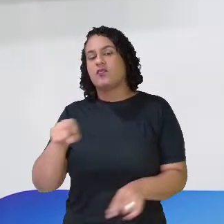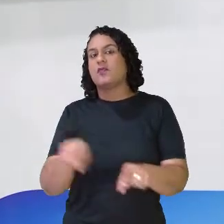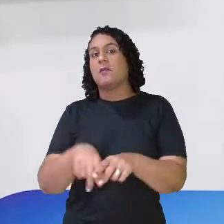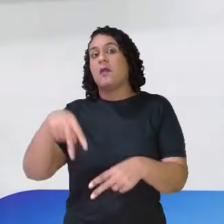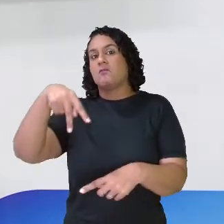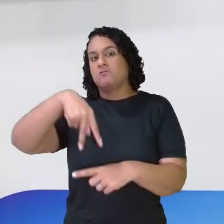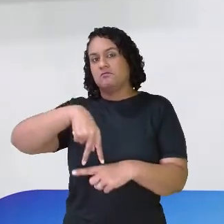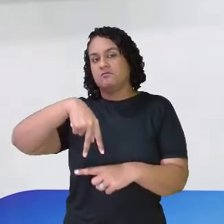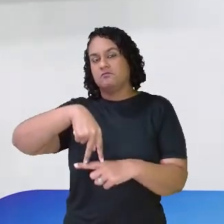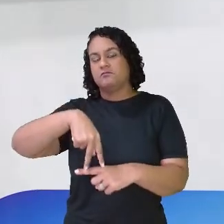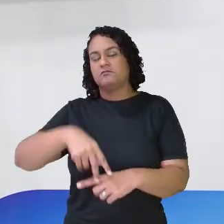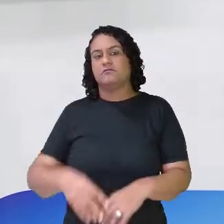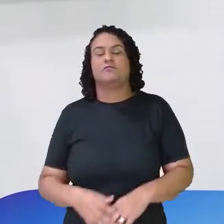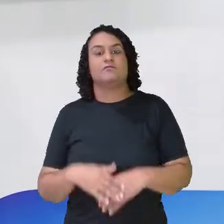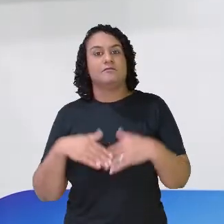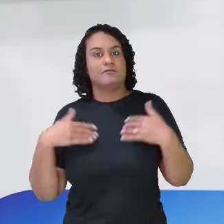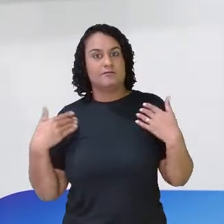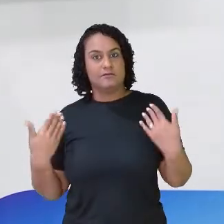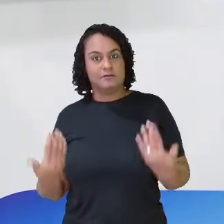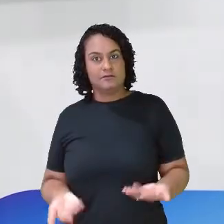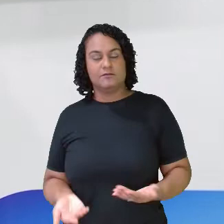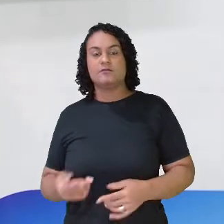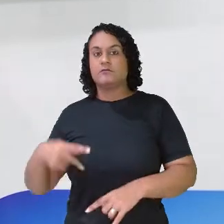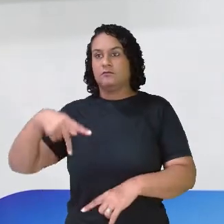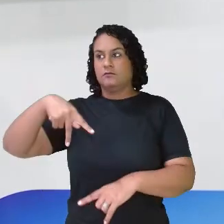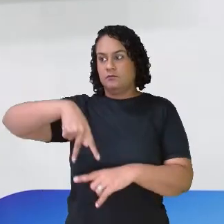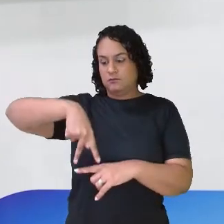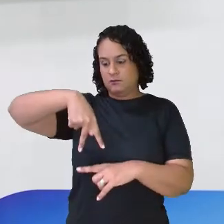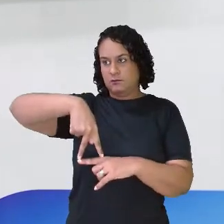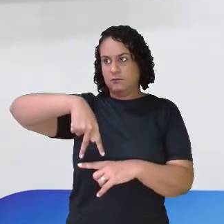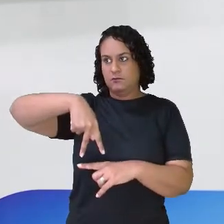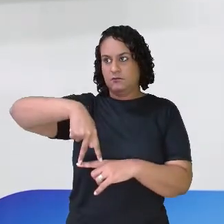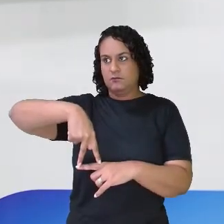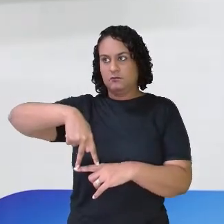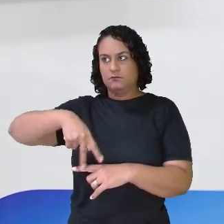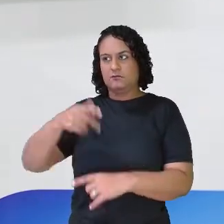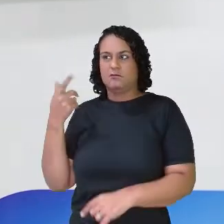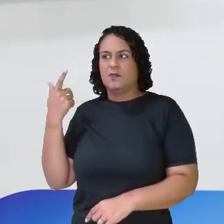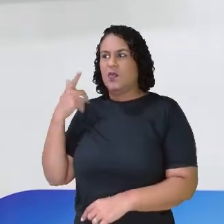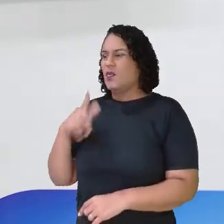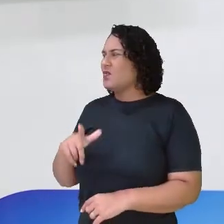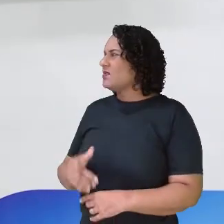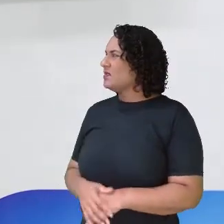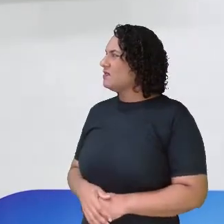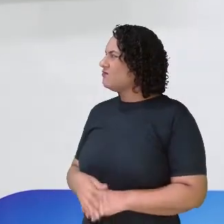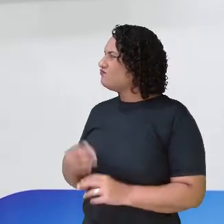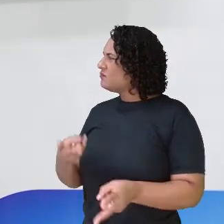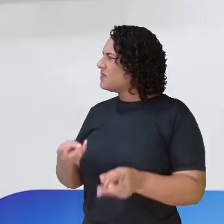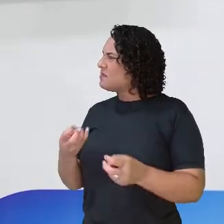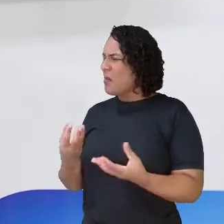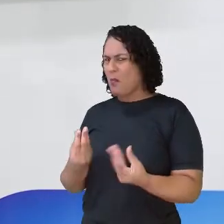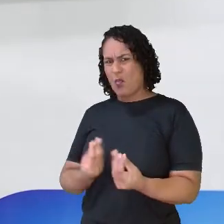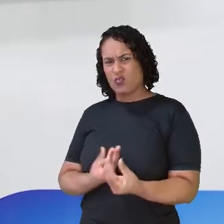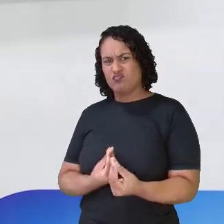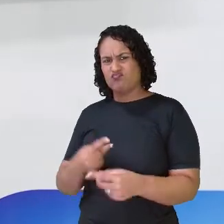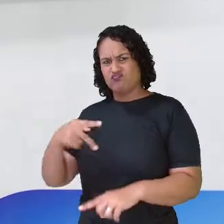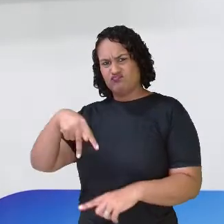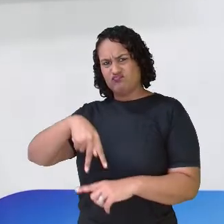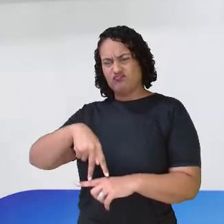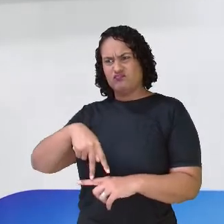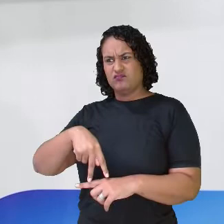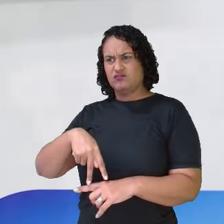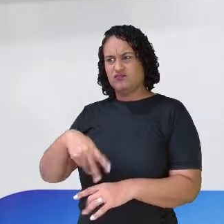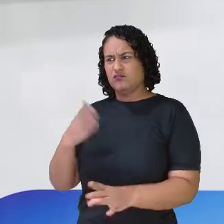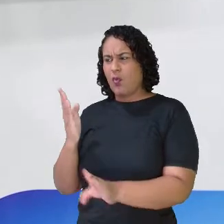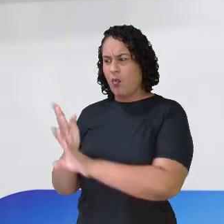aqui. Então, vejam. Triângulo, professor, eu não consigo ver muitos triângulos na rua. Eu não consigo